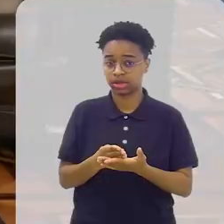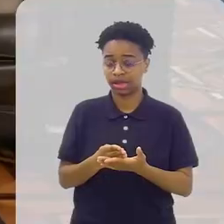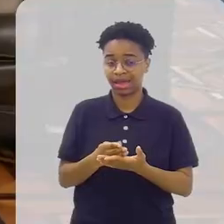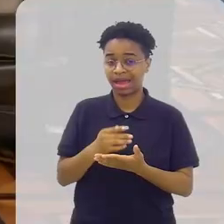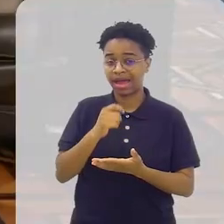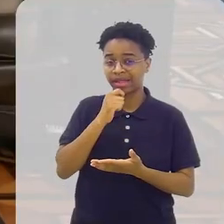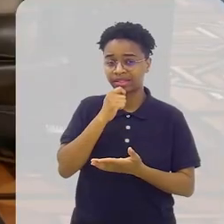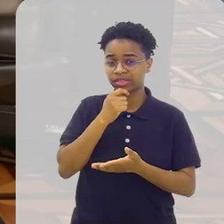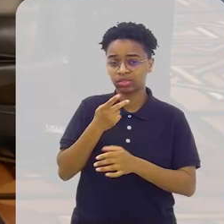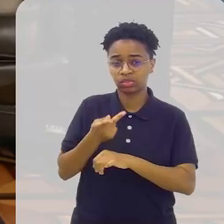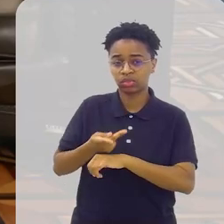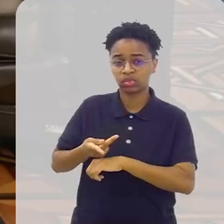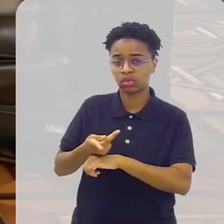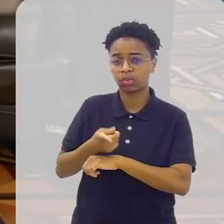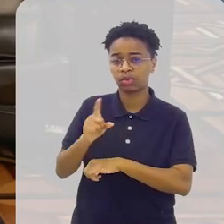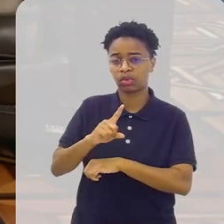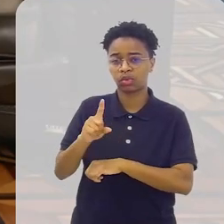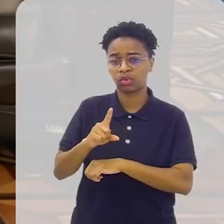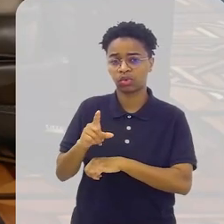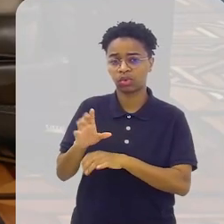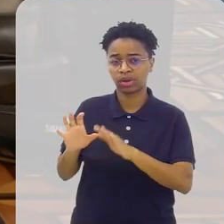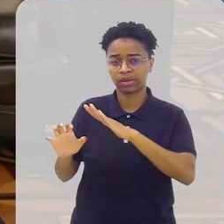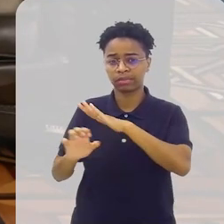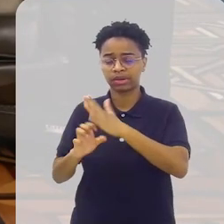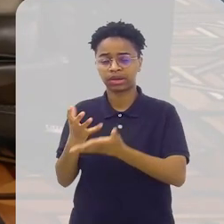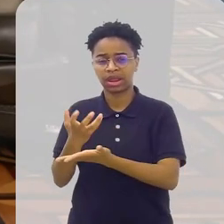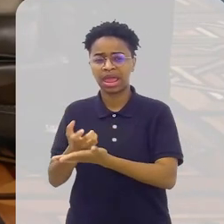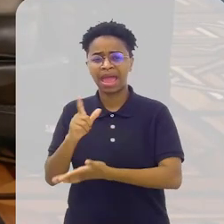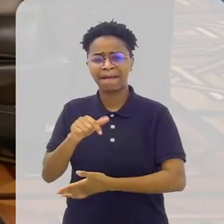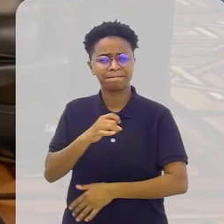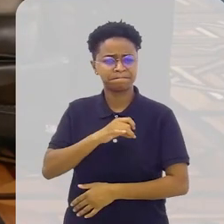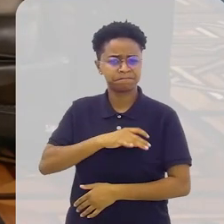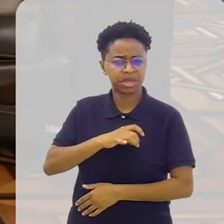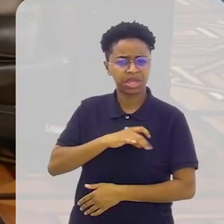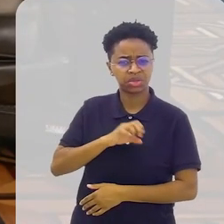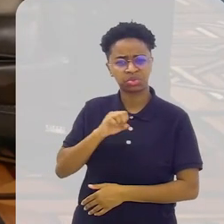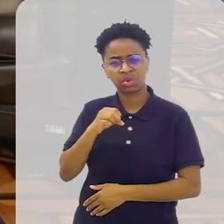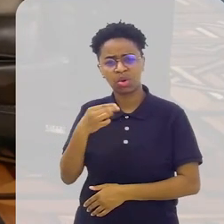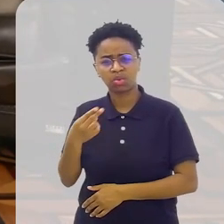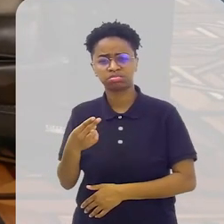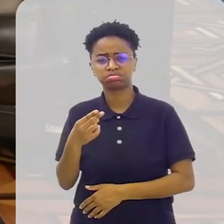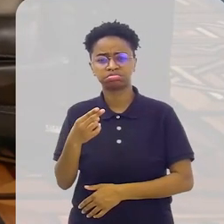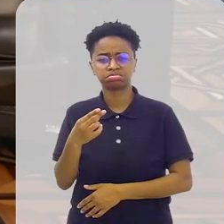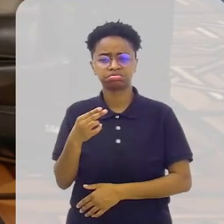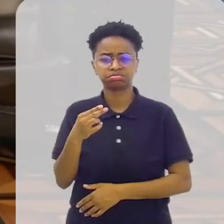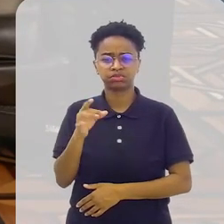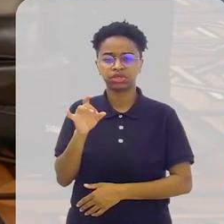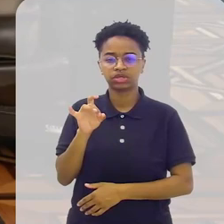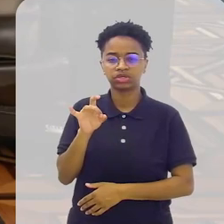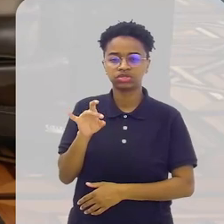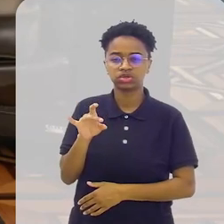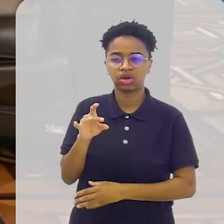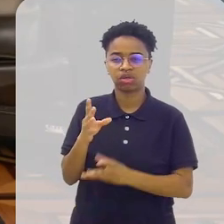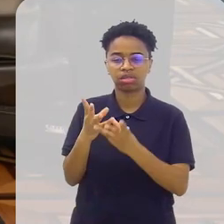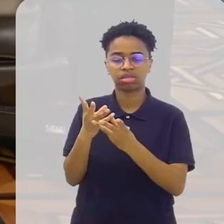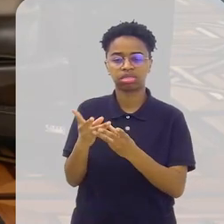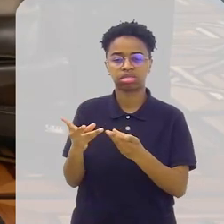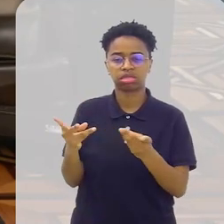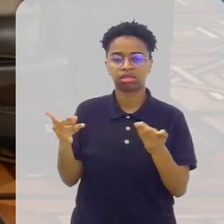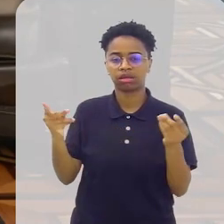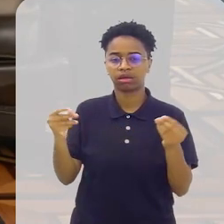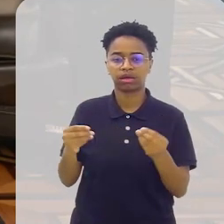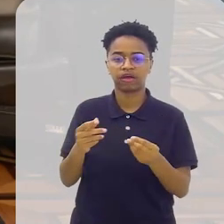acredita que você não buscou uma gravadora para você é medo é apenas destilar